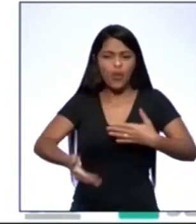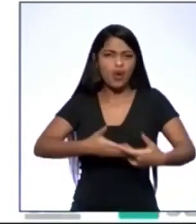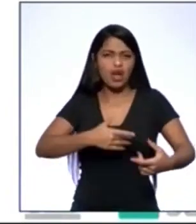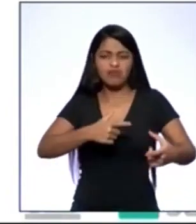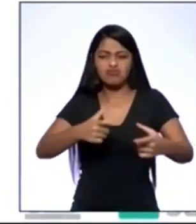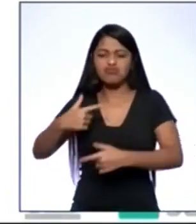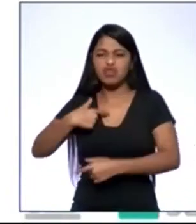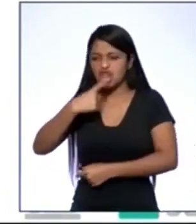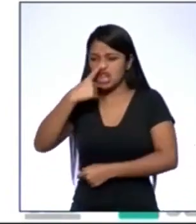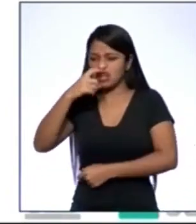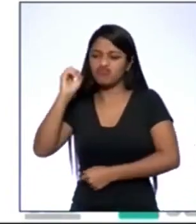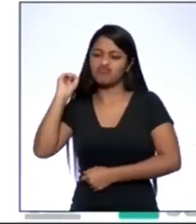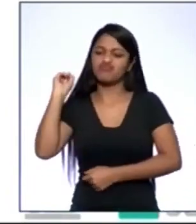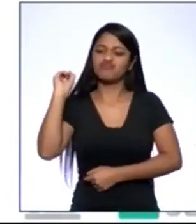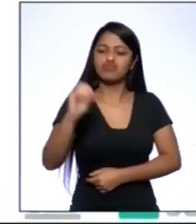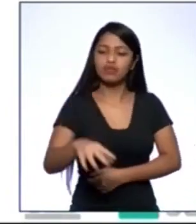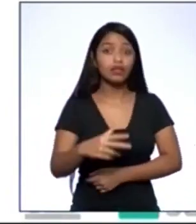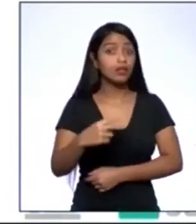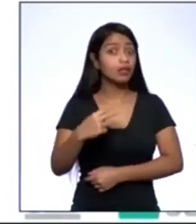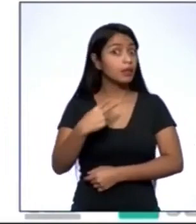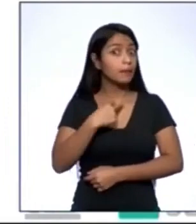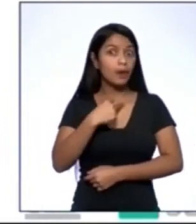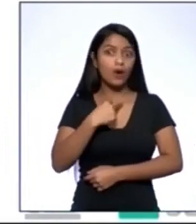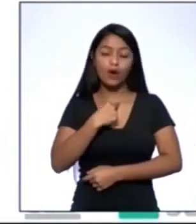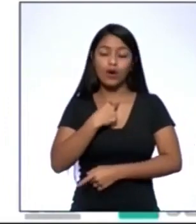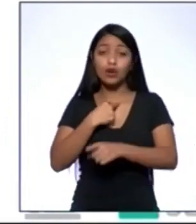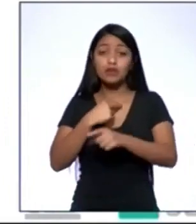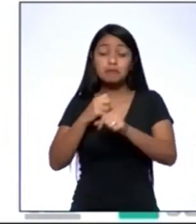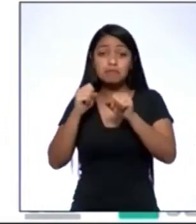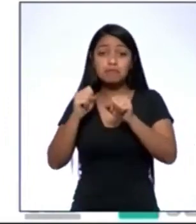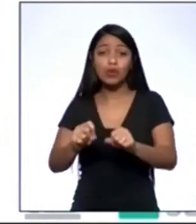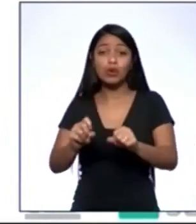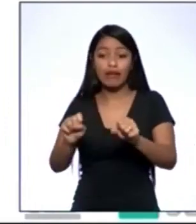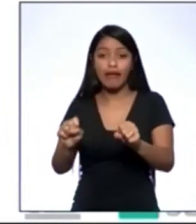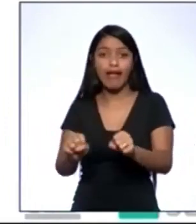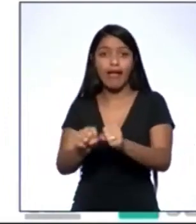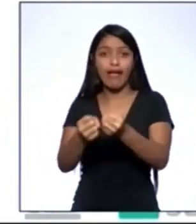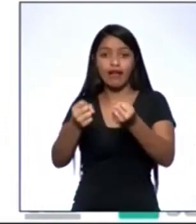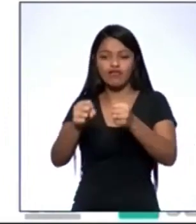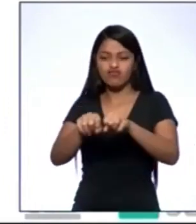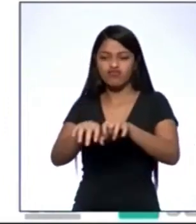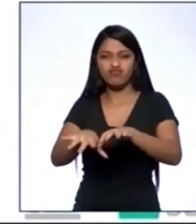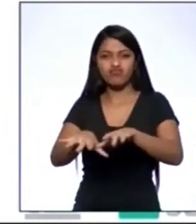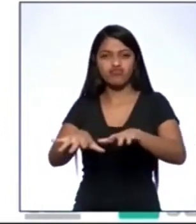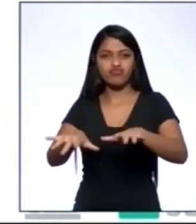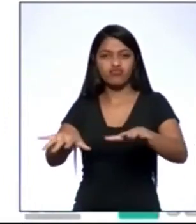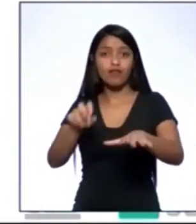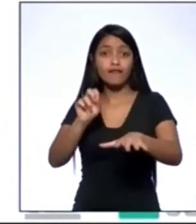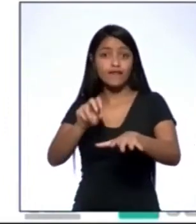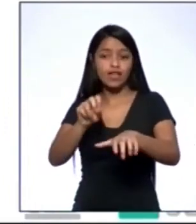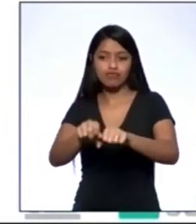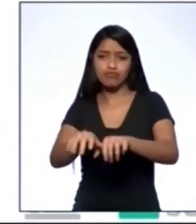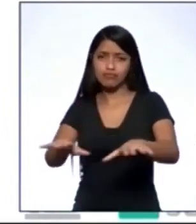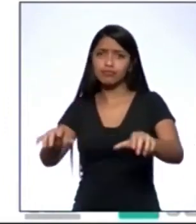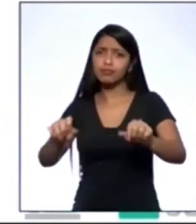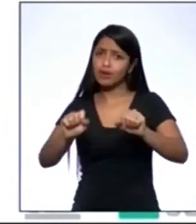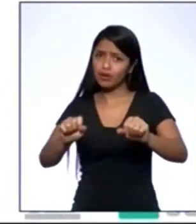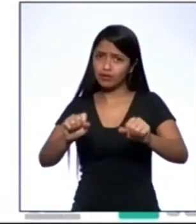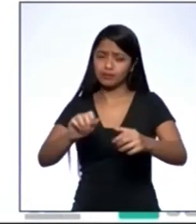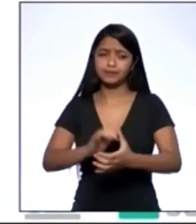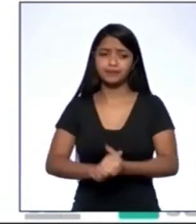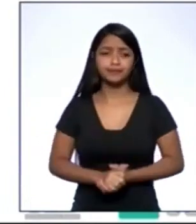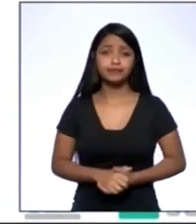vai estourar, liberando substâncias que podem contaminar a cadeia, como você vai ver.